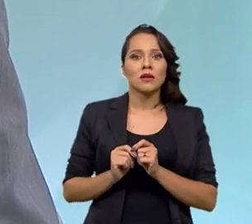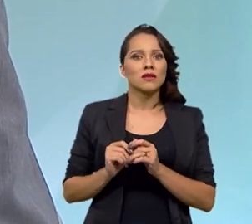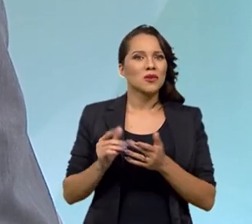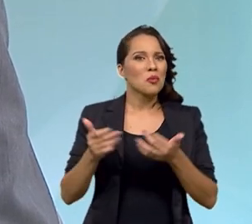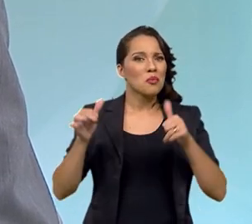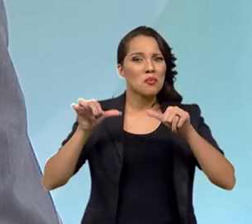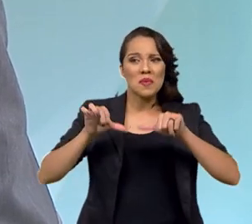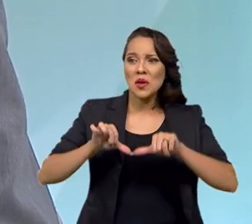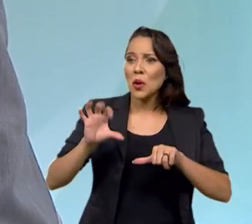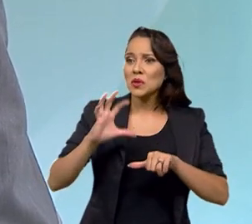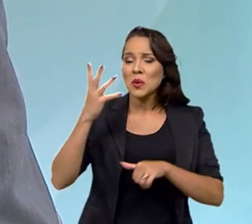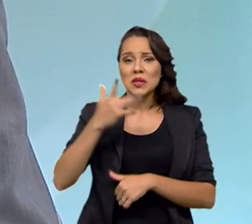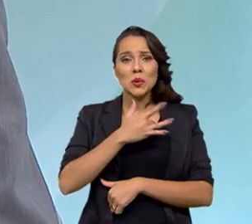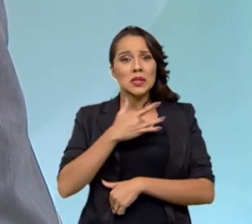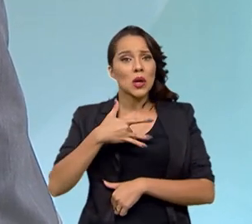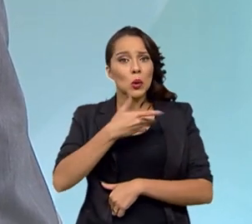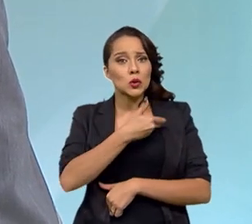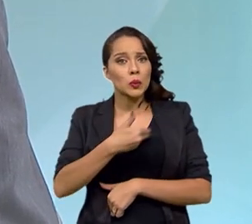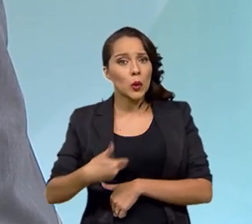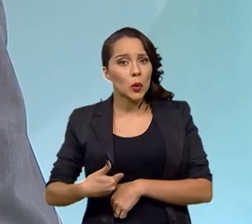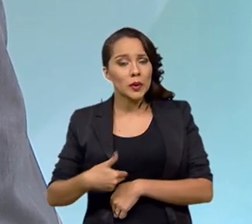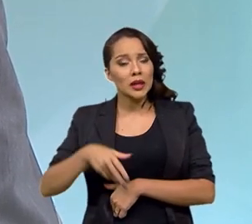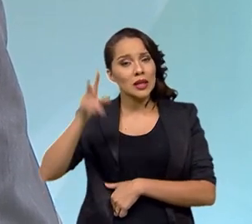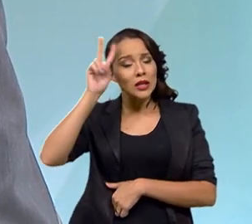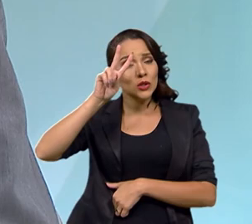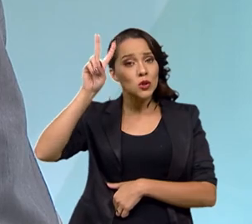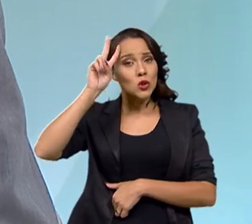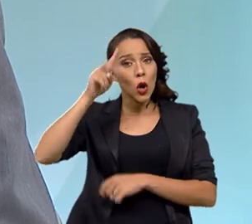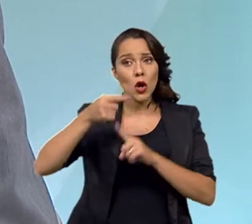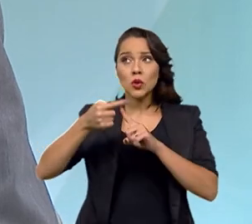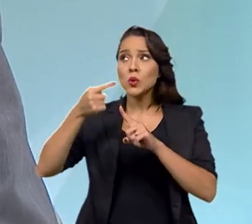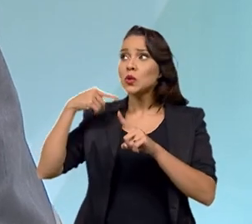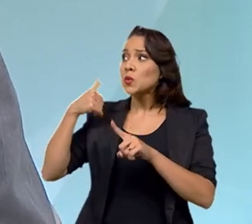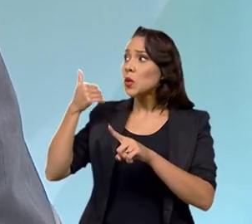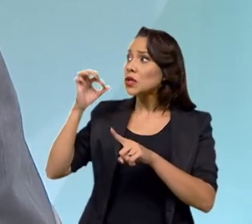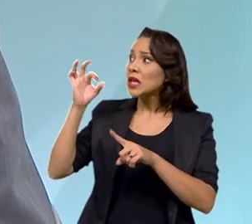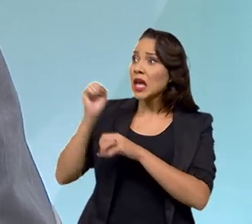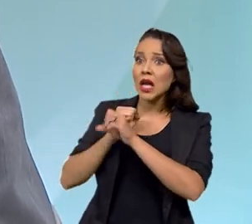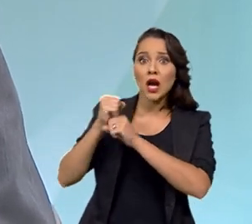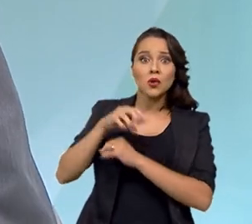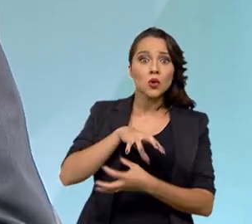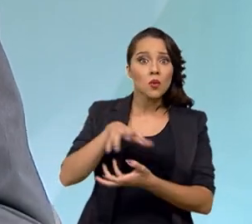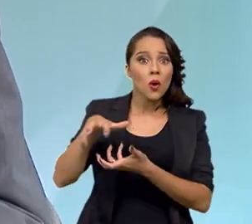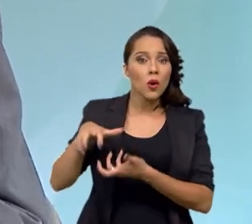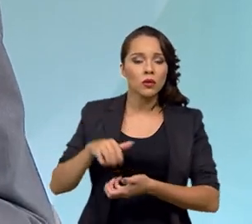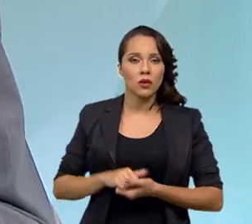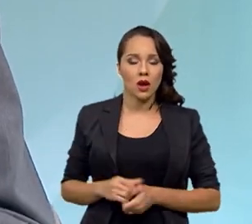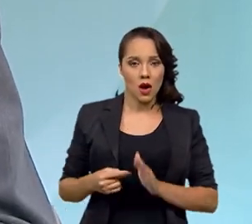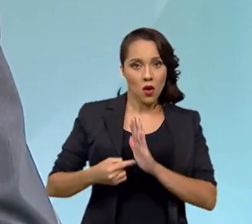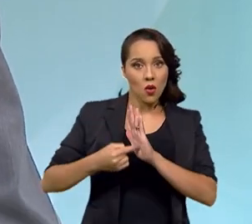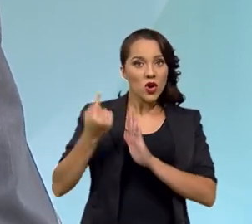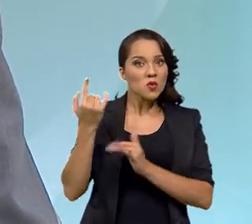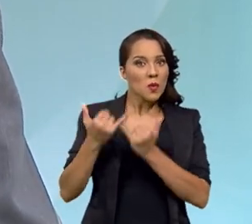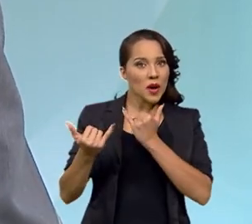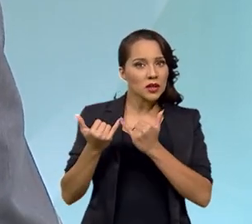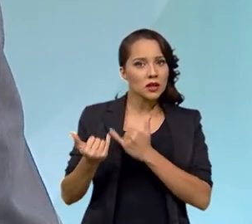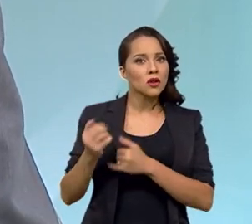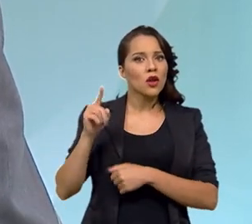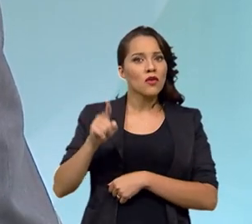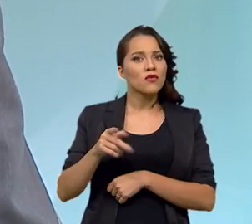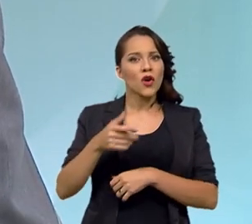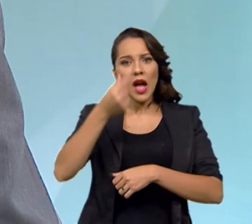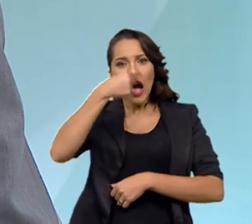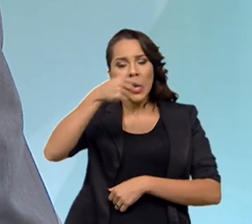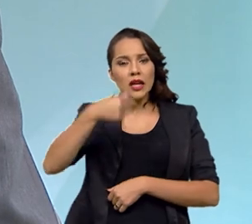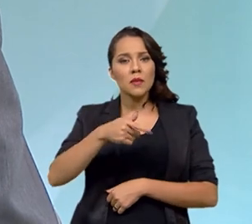desastre de saúde pública da história dos últimos cem anos em anos sem a última evento parecido com isso é